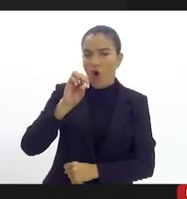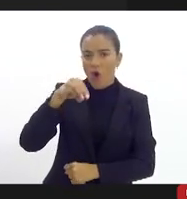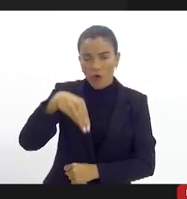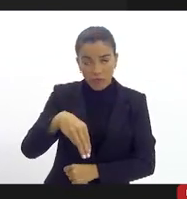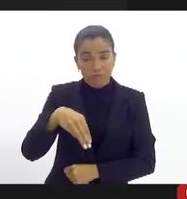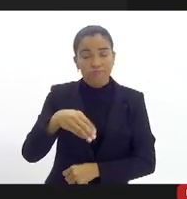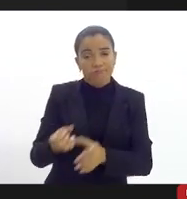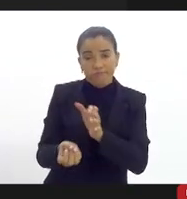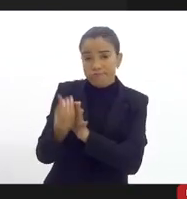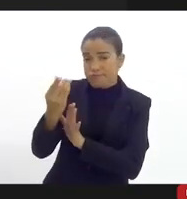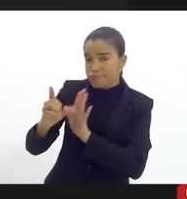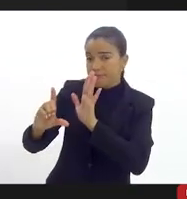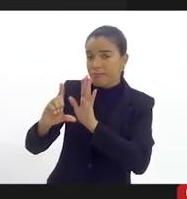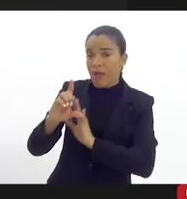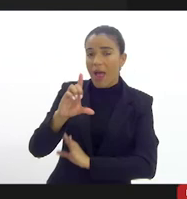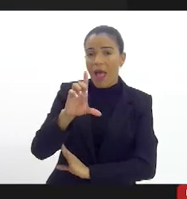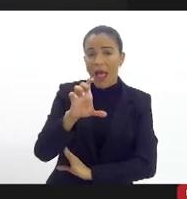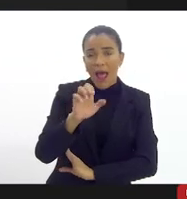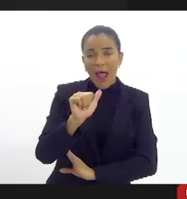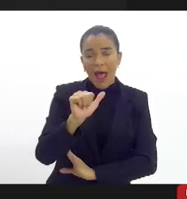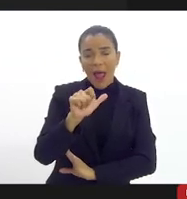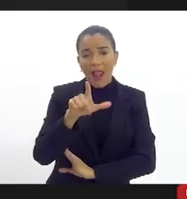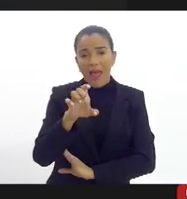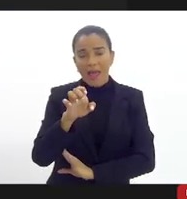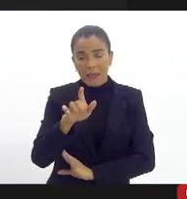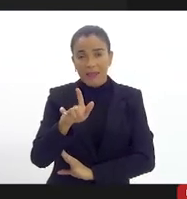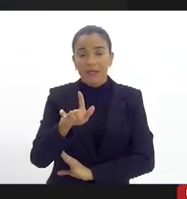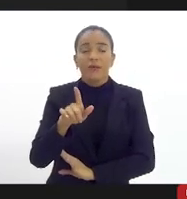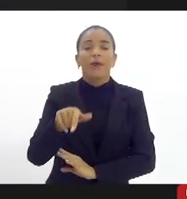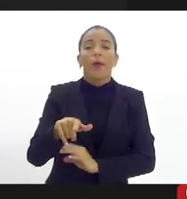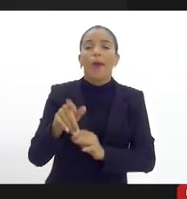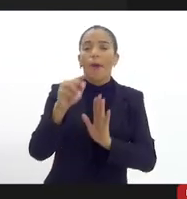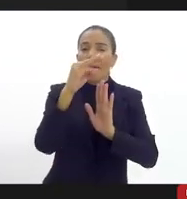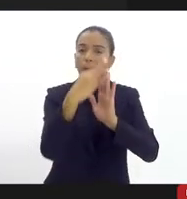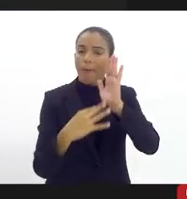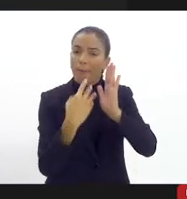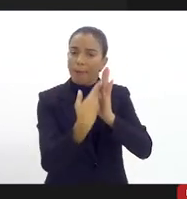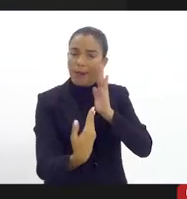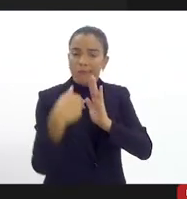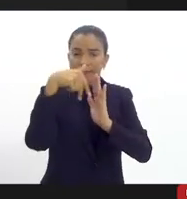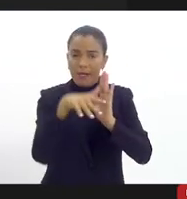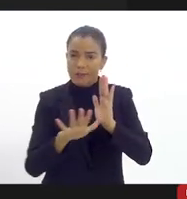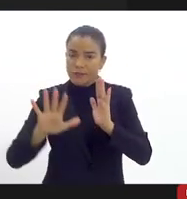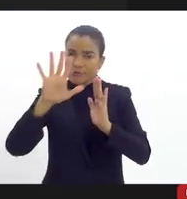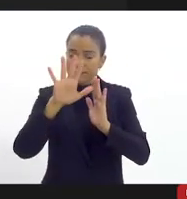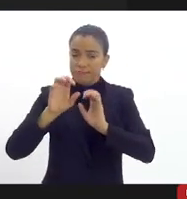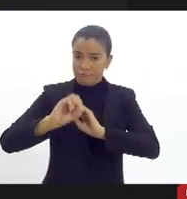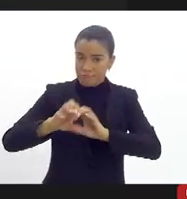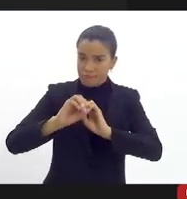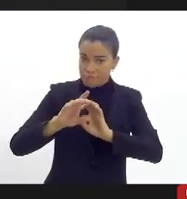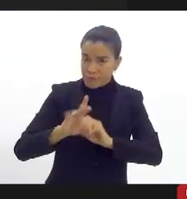fórum constituído pela lei que instituiu é o plano nacional de educação é um Fórum de estado Não Fórum de governo